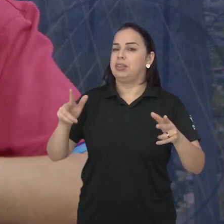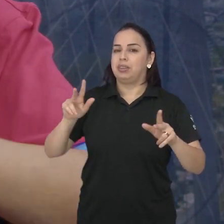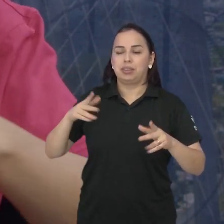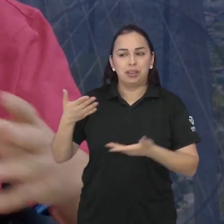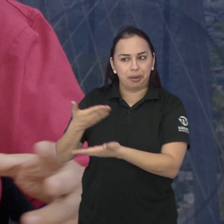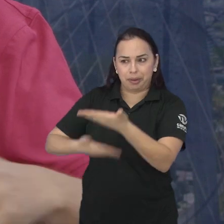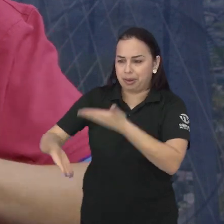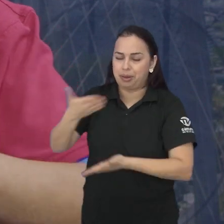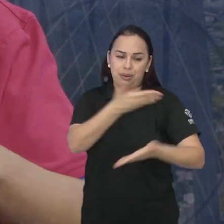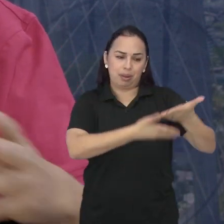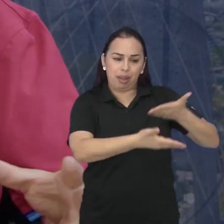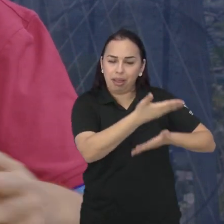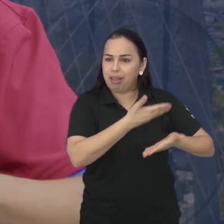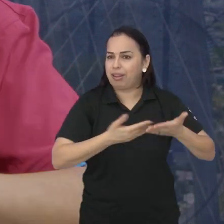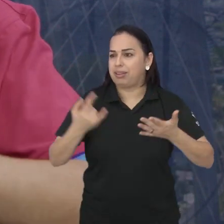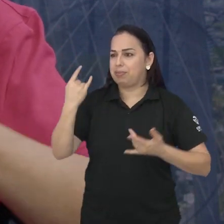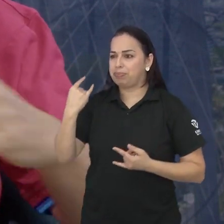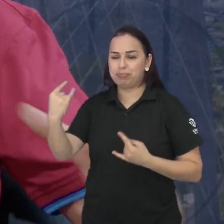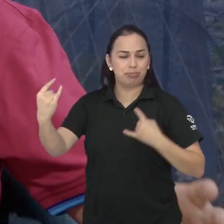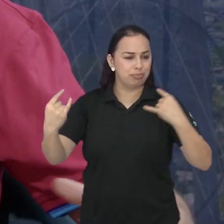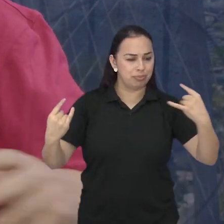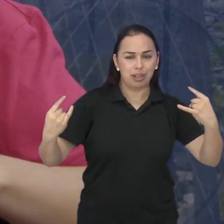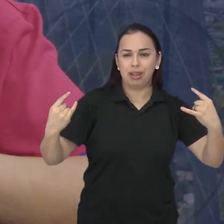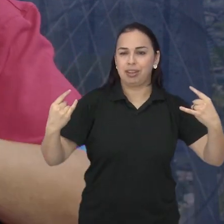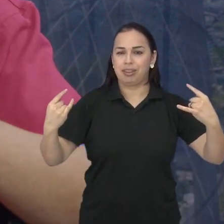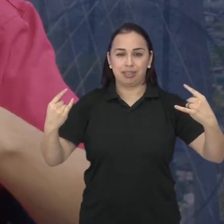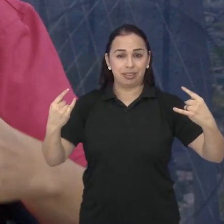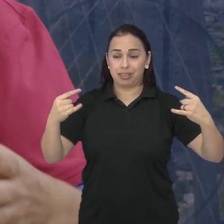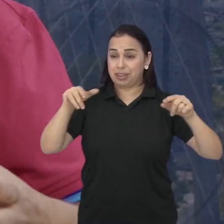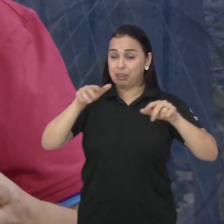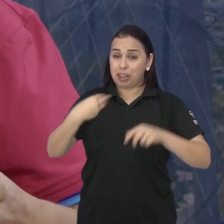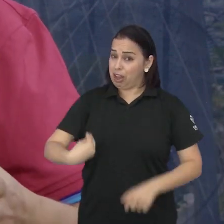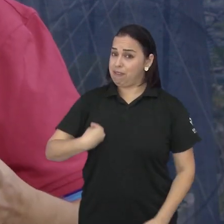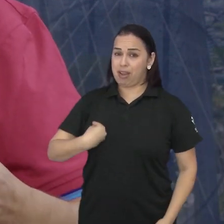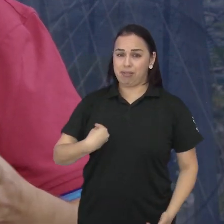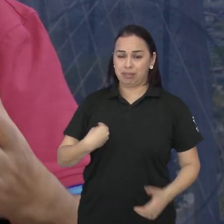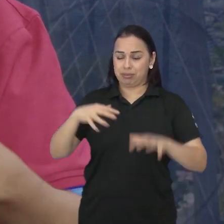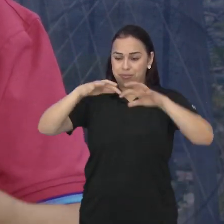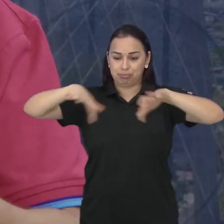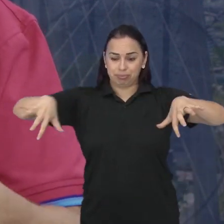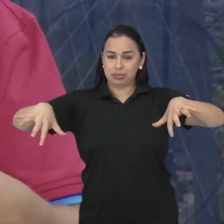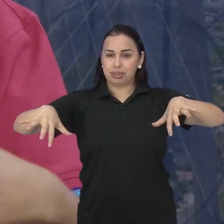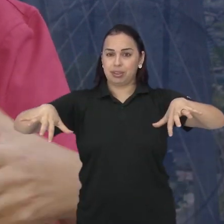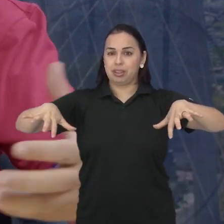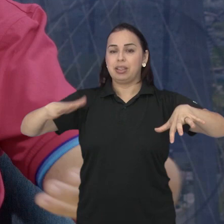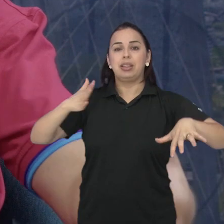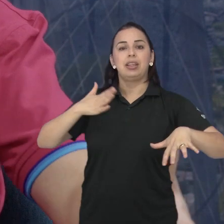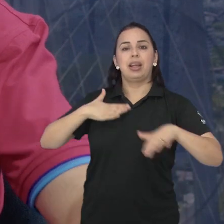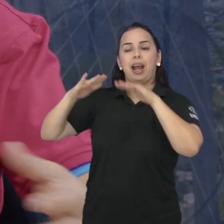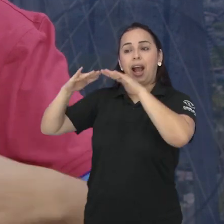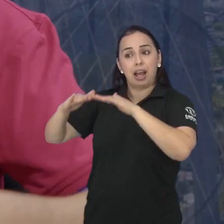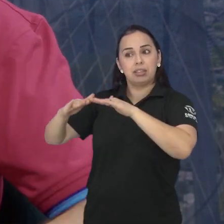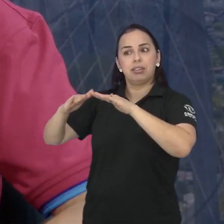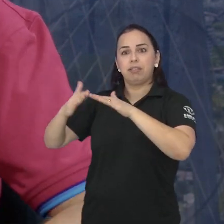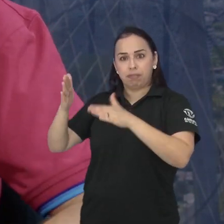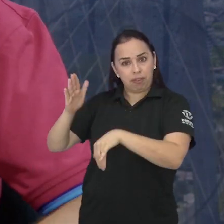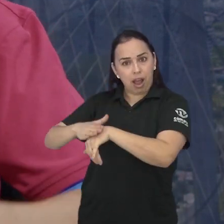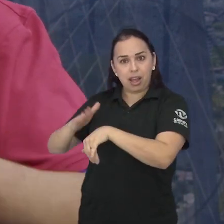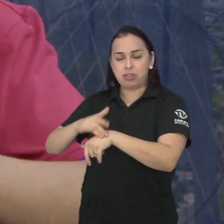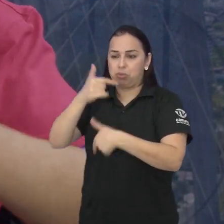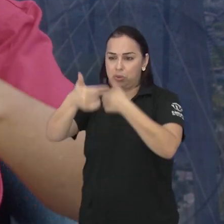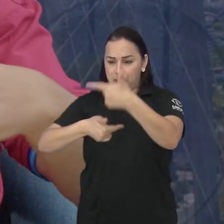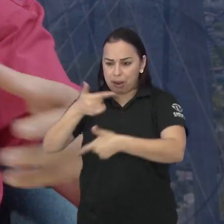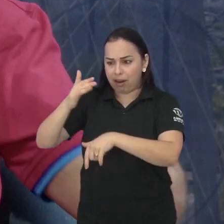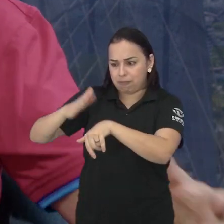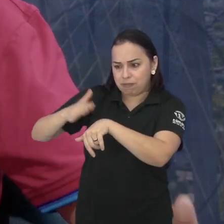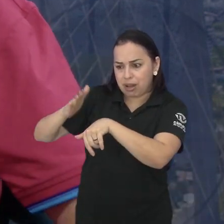que se relacionam, que se apaixonam, que têm afeto, que estão lá. Nós fazemos isso nas nossas casas, nós fazemos nos nossos